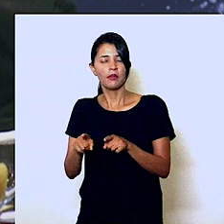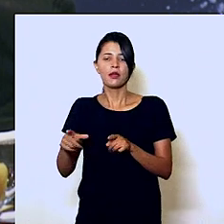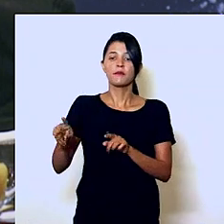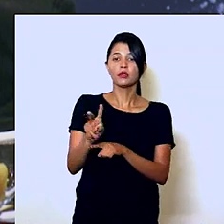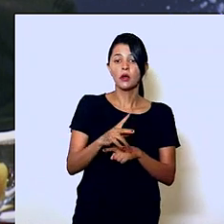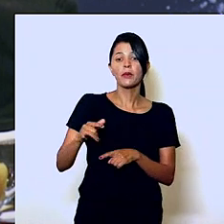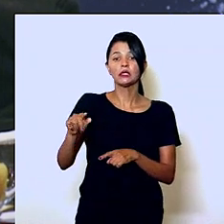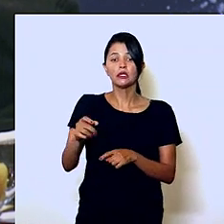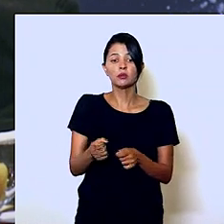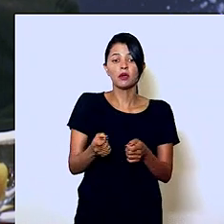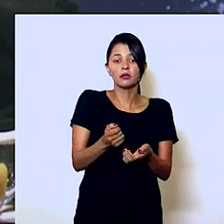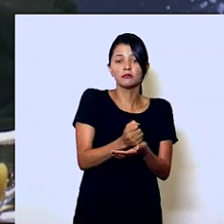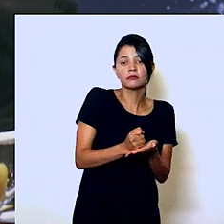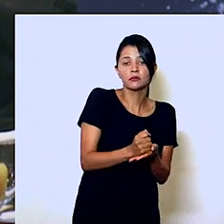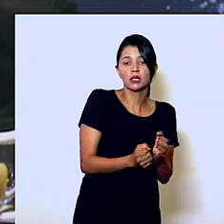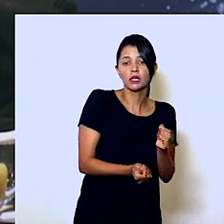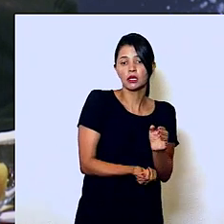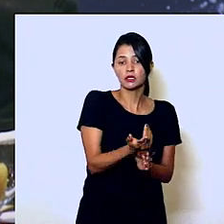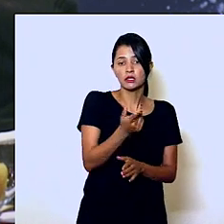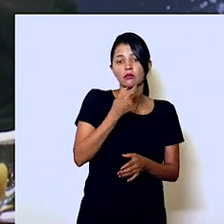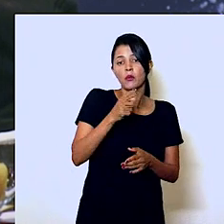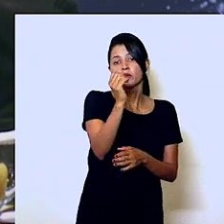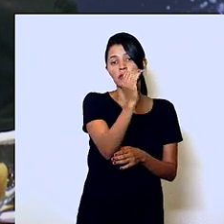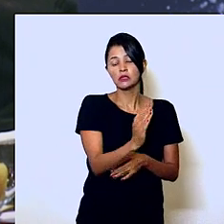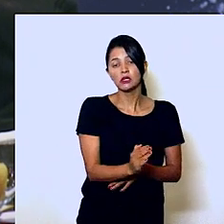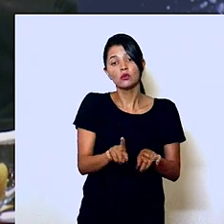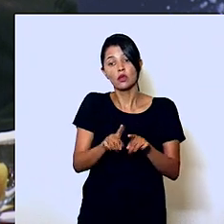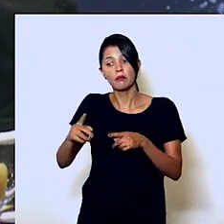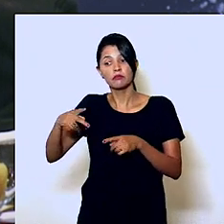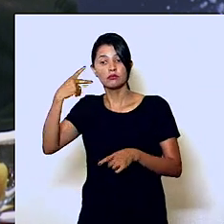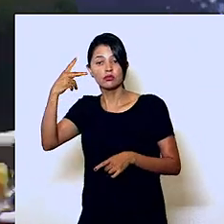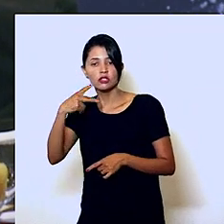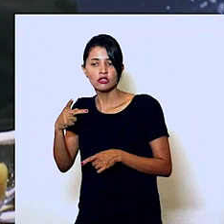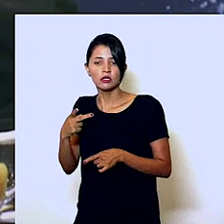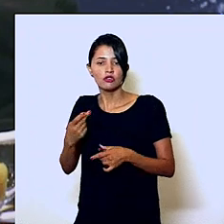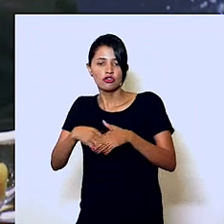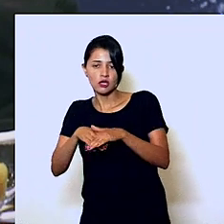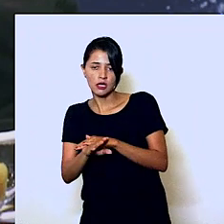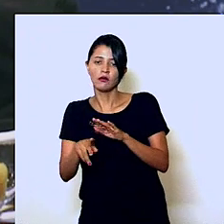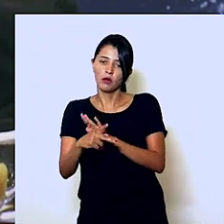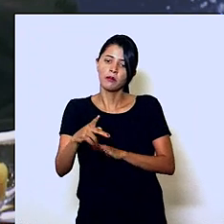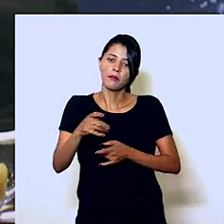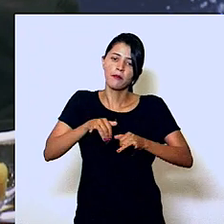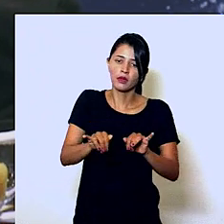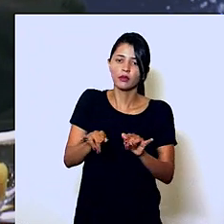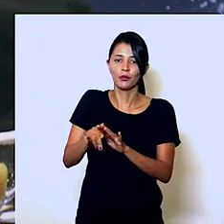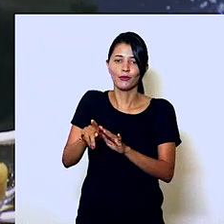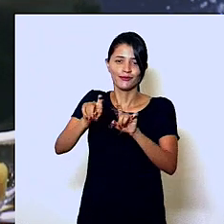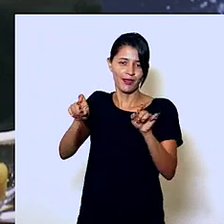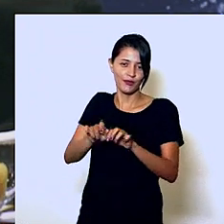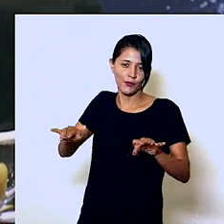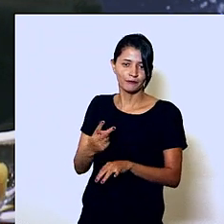Brasil e de uma política de reserva de mercado às indústrias brasileiras de informática. Os Estados Unidos,